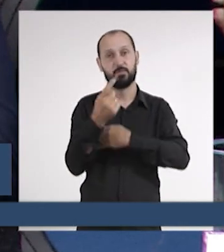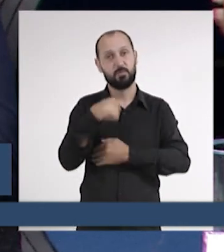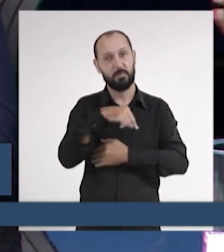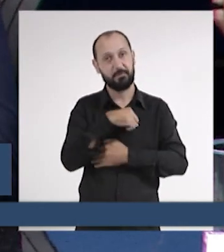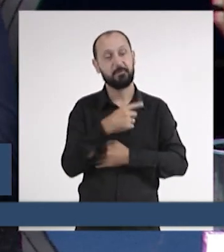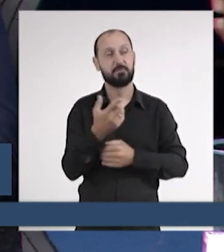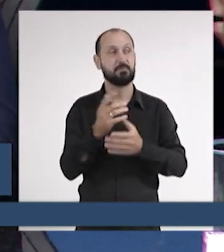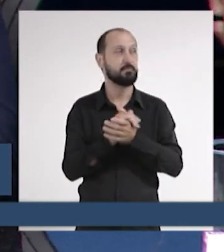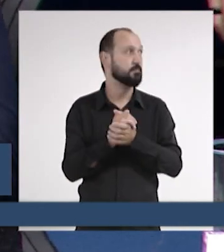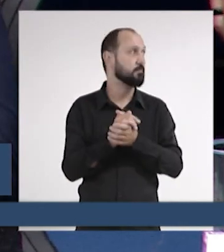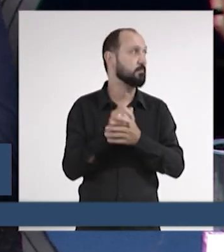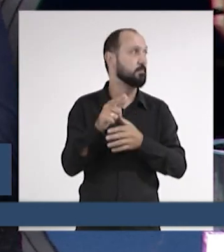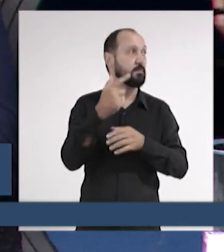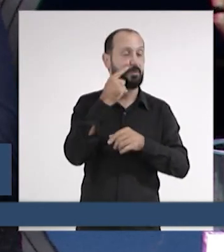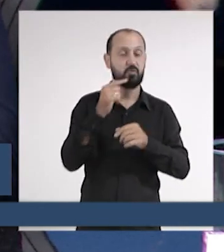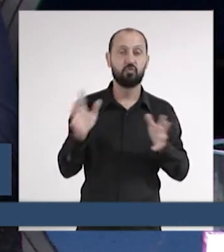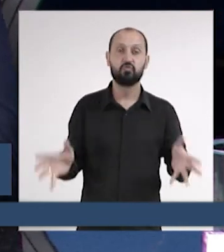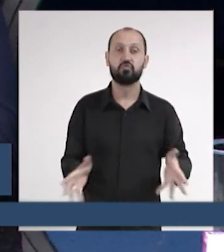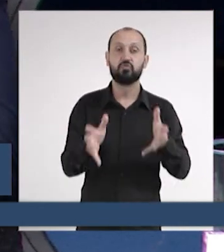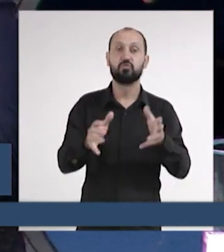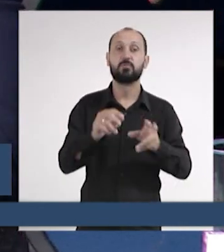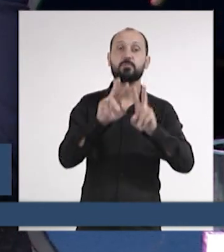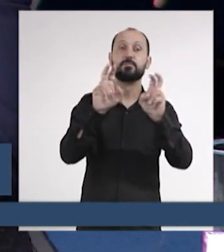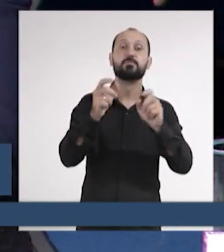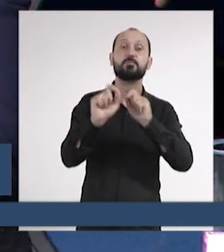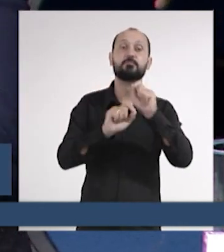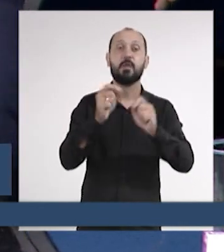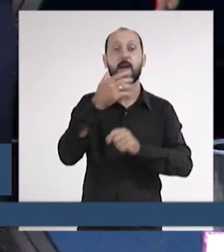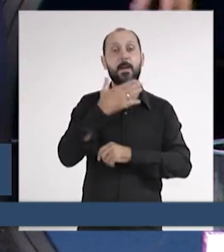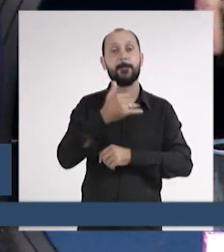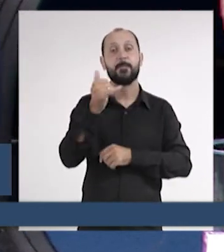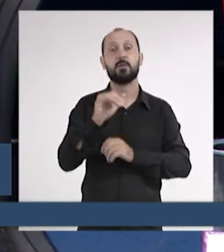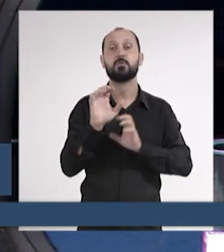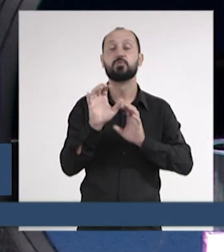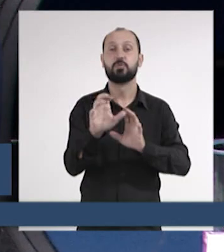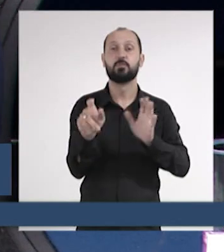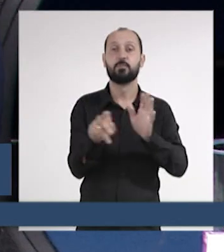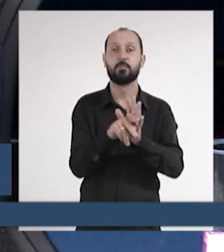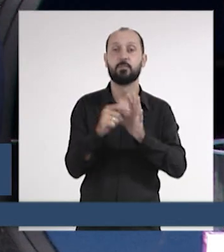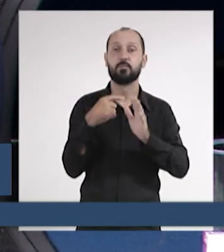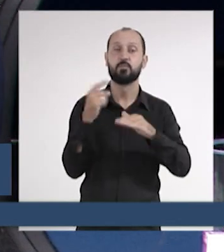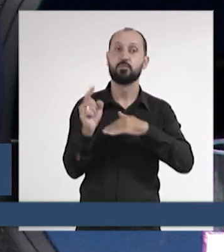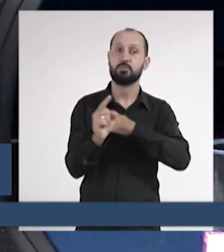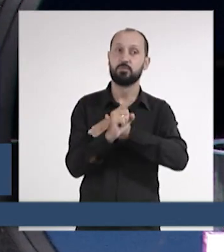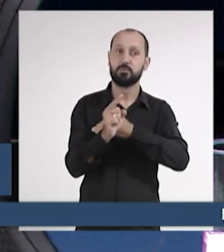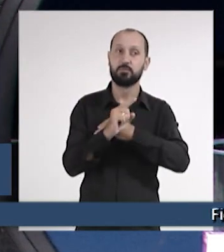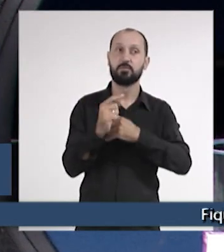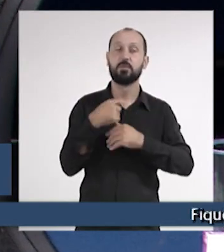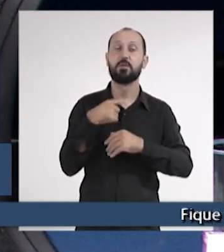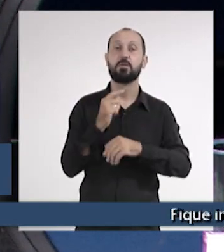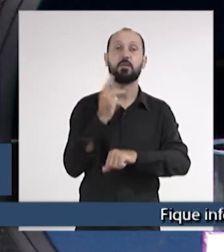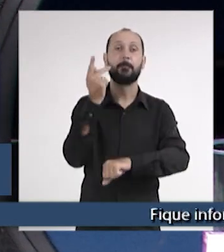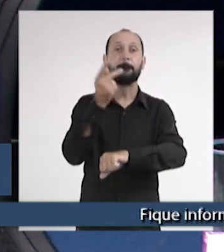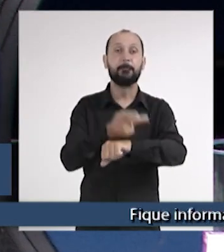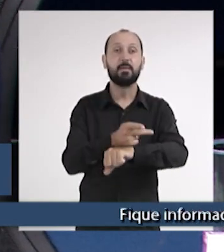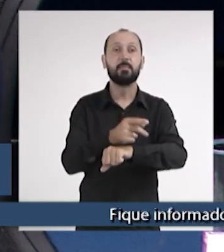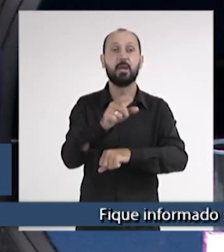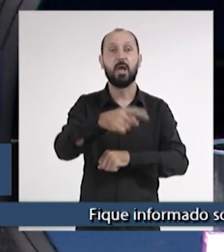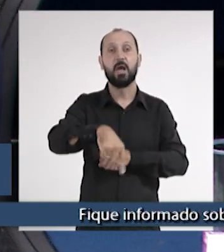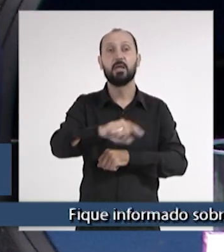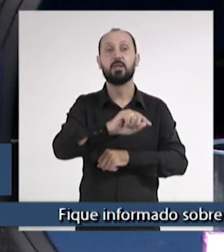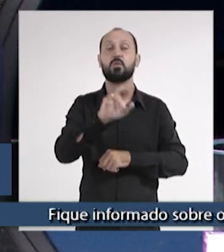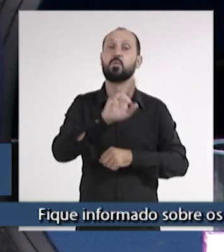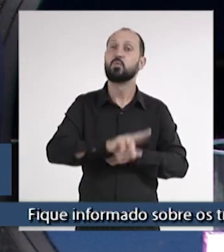esse mecanismo de incentivo visa a melhorar o nível de serviço da rodovia e premiar aquele usuário